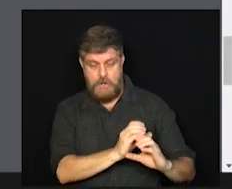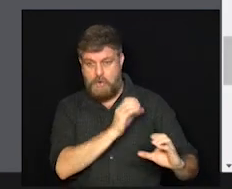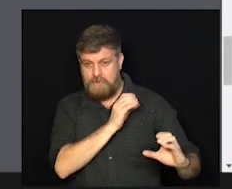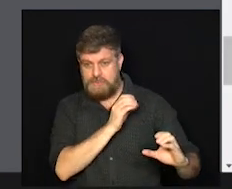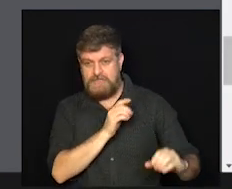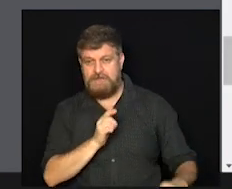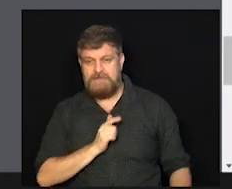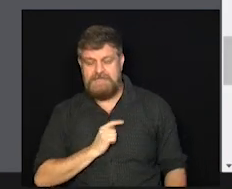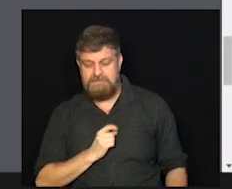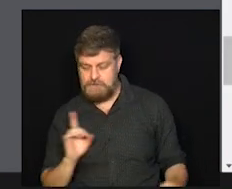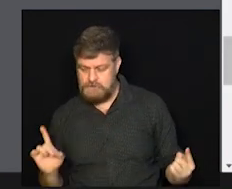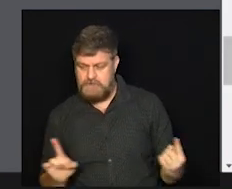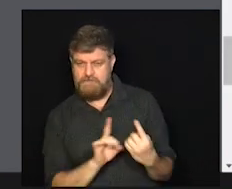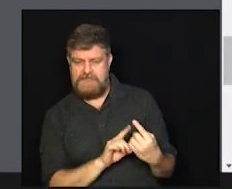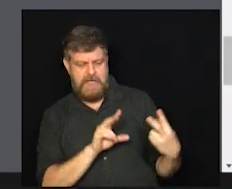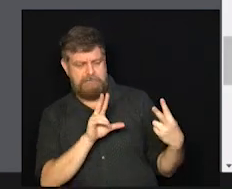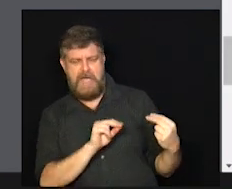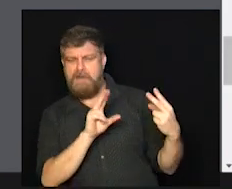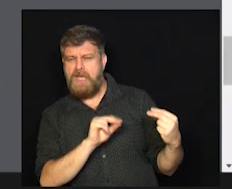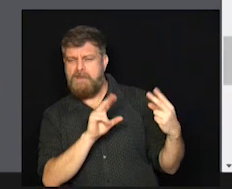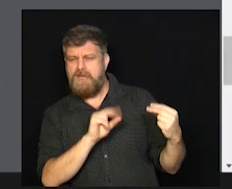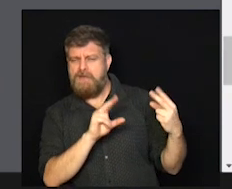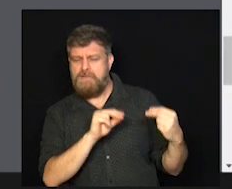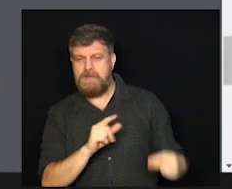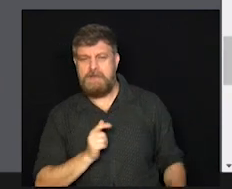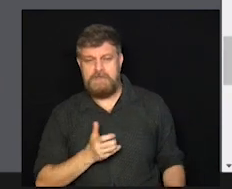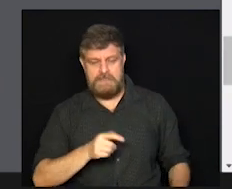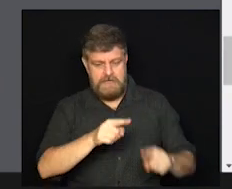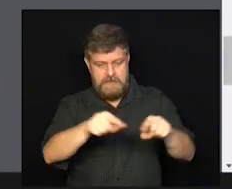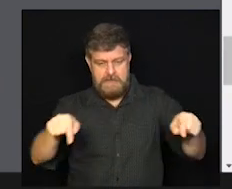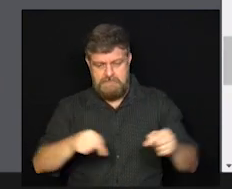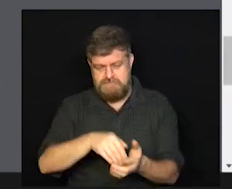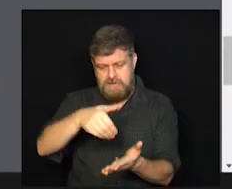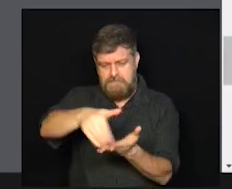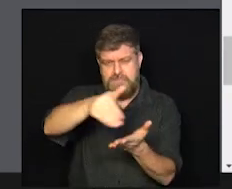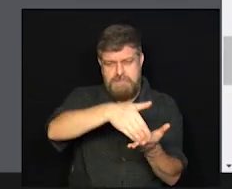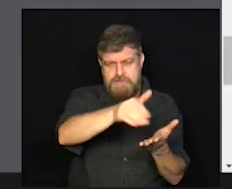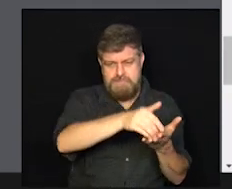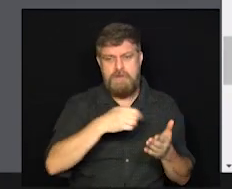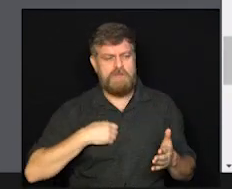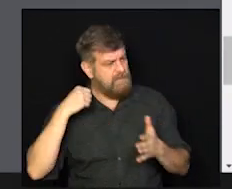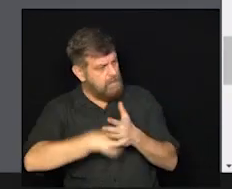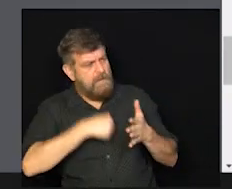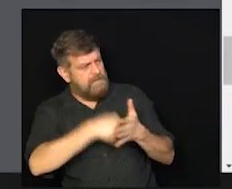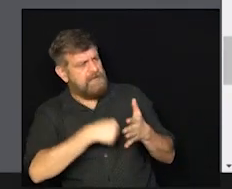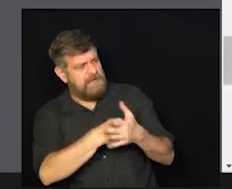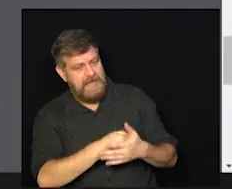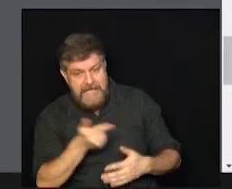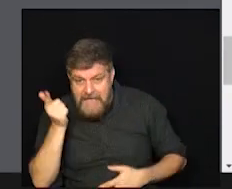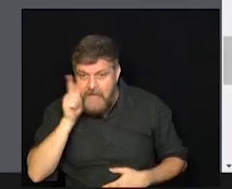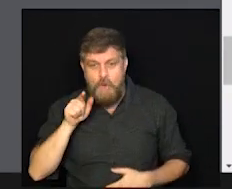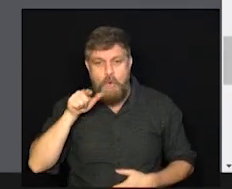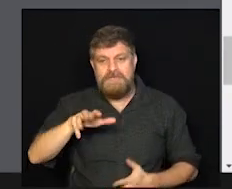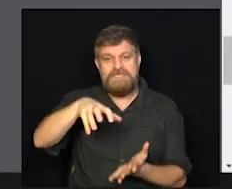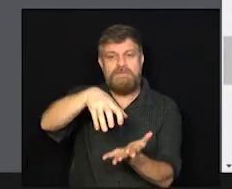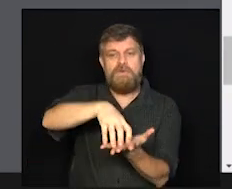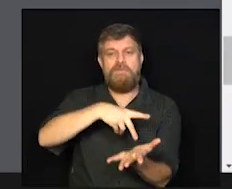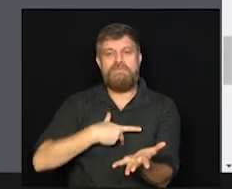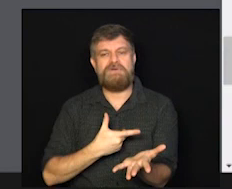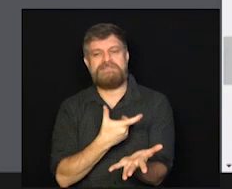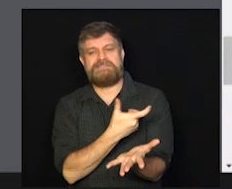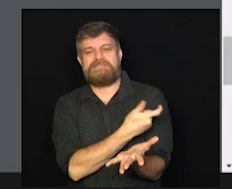corrupção junto ao momento para que se tirasse tudo dali, não se fizesse nada. Então, conquistas